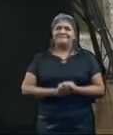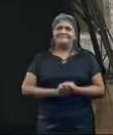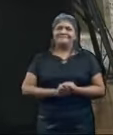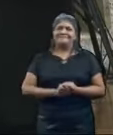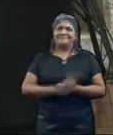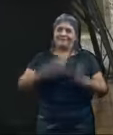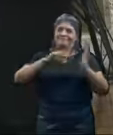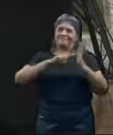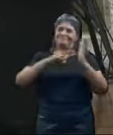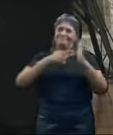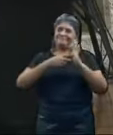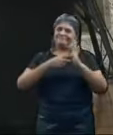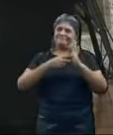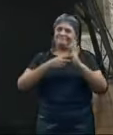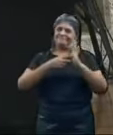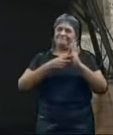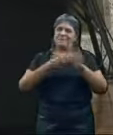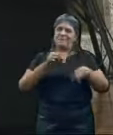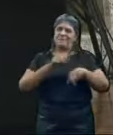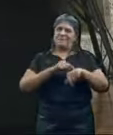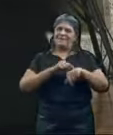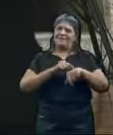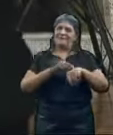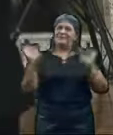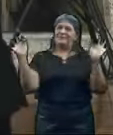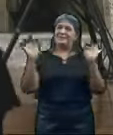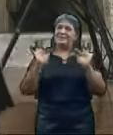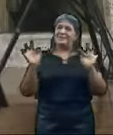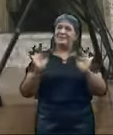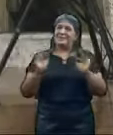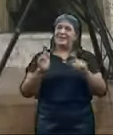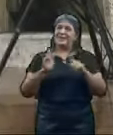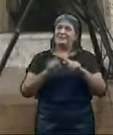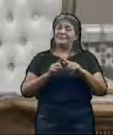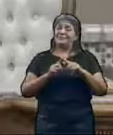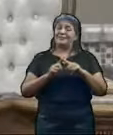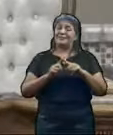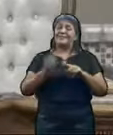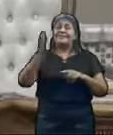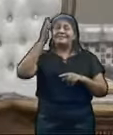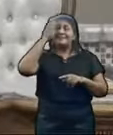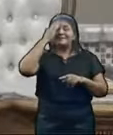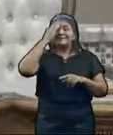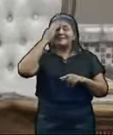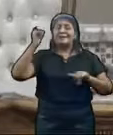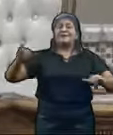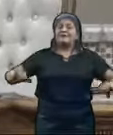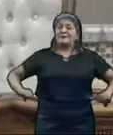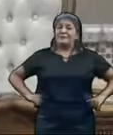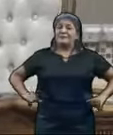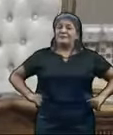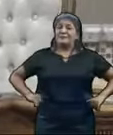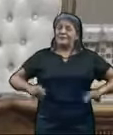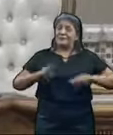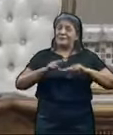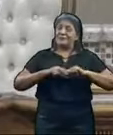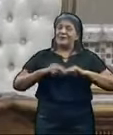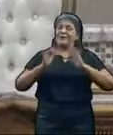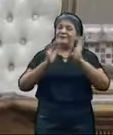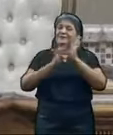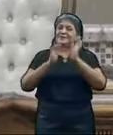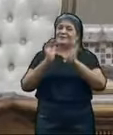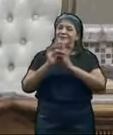quando a sua família seu pai e sua mãe seu irmão seu vizinho desprezar você que você é crente que alegra o seu